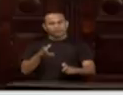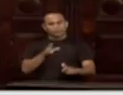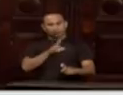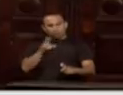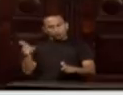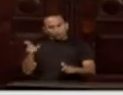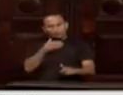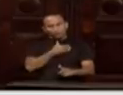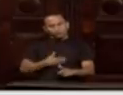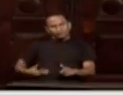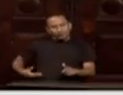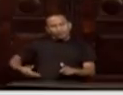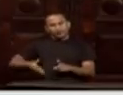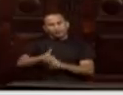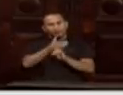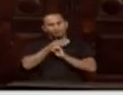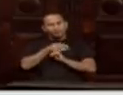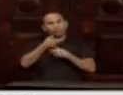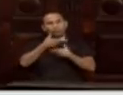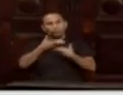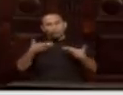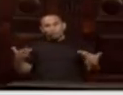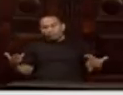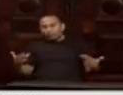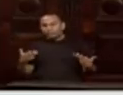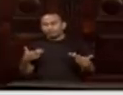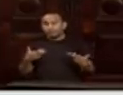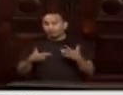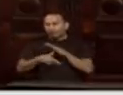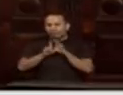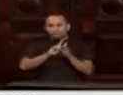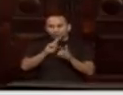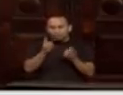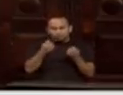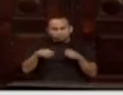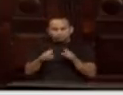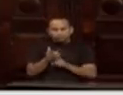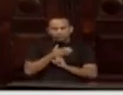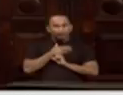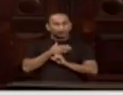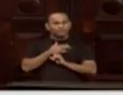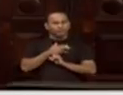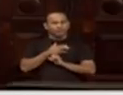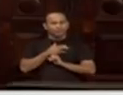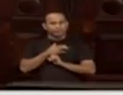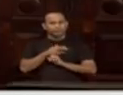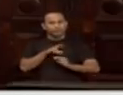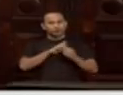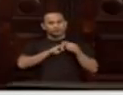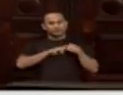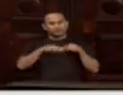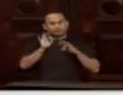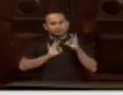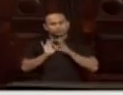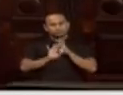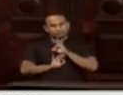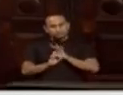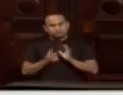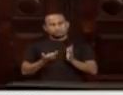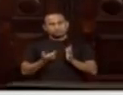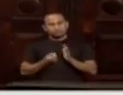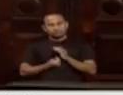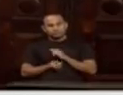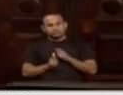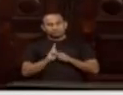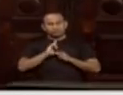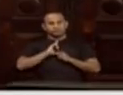deste governo defender coisas indefensáveis no que respeita ao ajuste inclusive já tigre